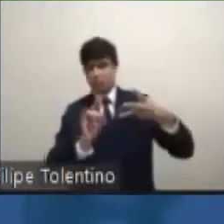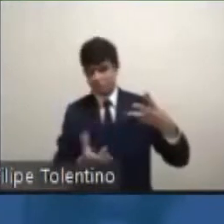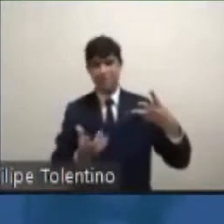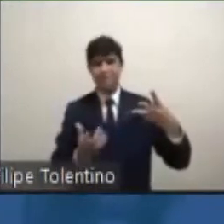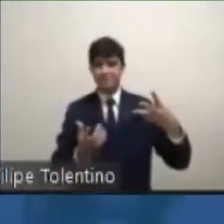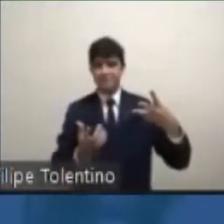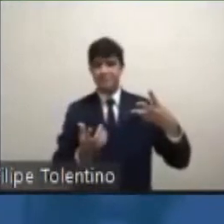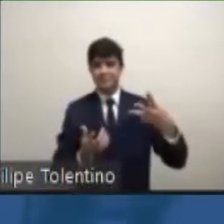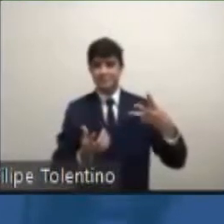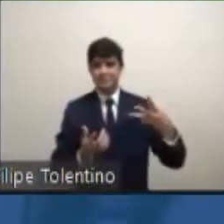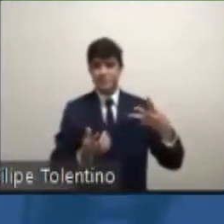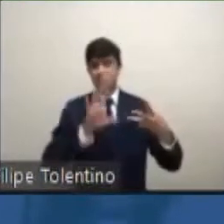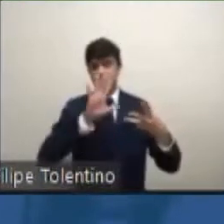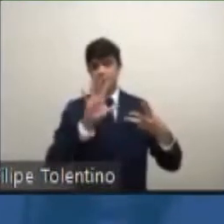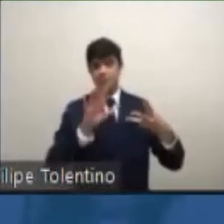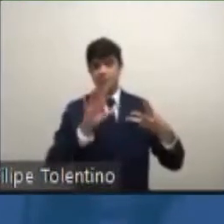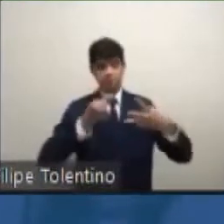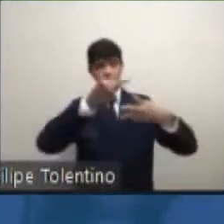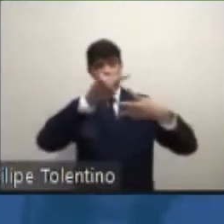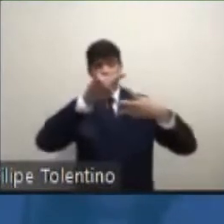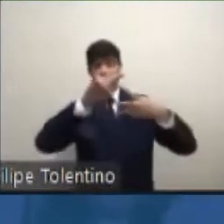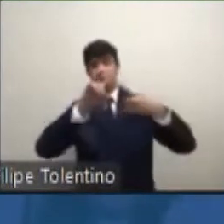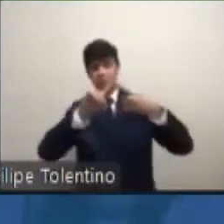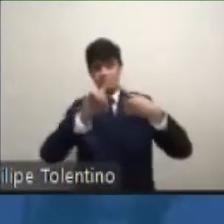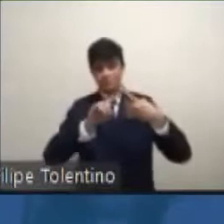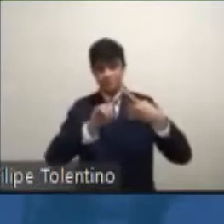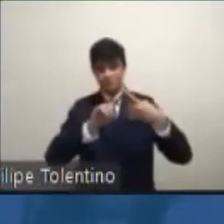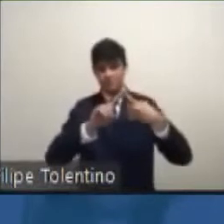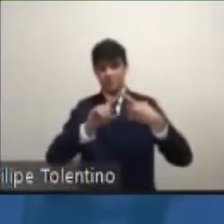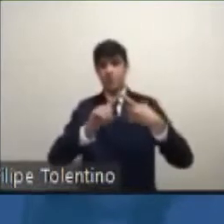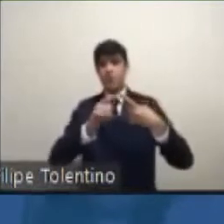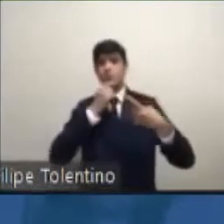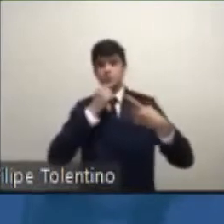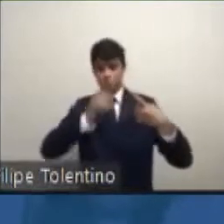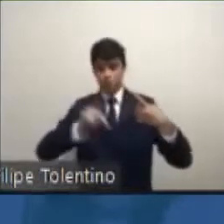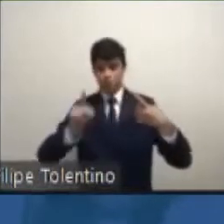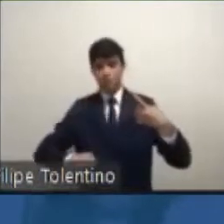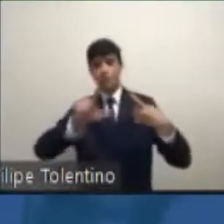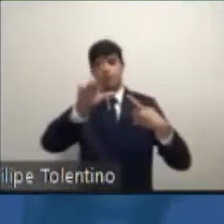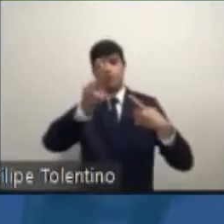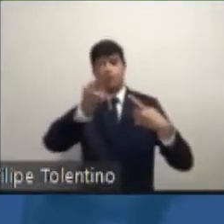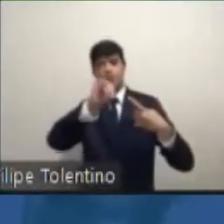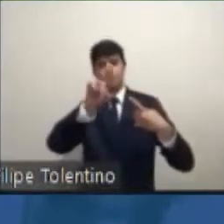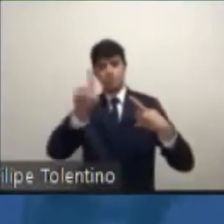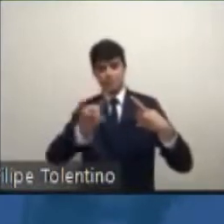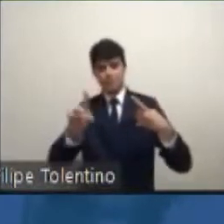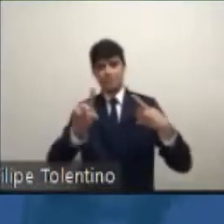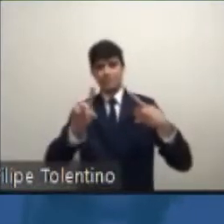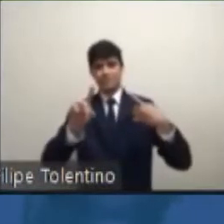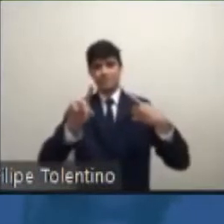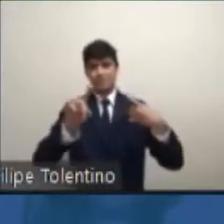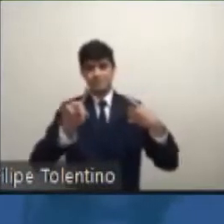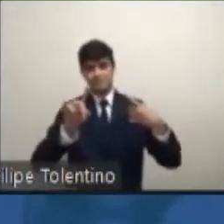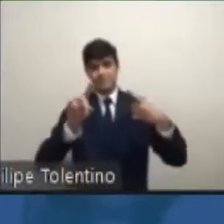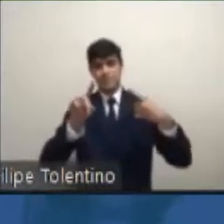Bastos. Nós vamos destacar aqui o parecer do professor Luiz Roberto Barroso, que quando ele emitiu esse parecer, ele era procurador do Estado do Rio de